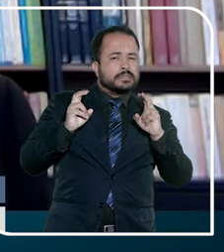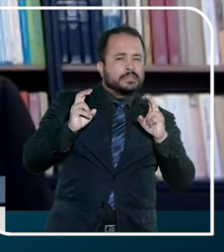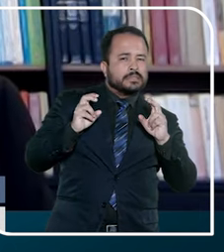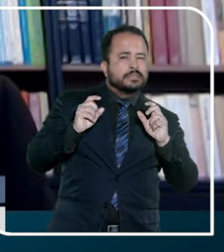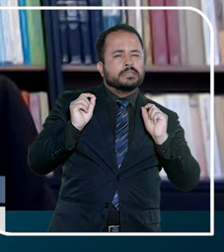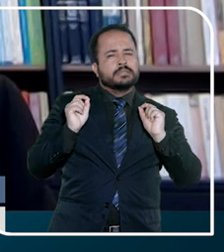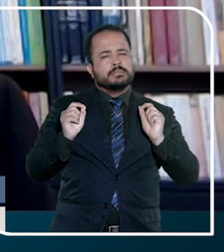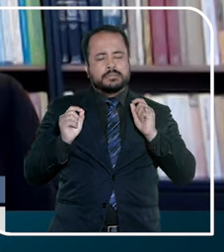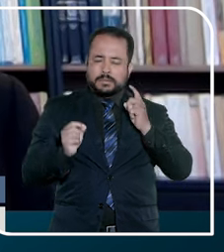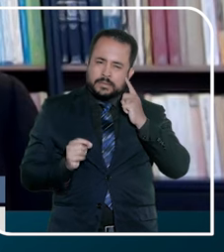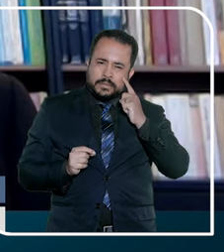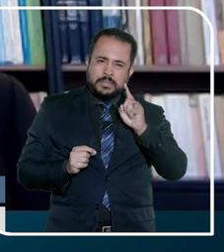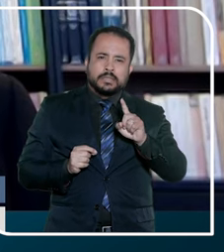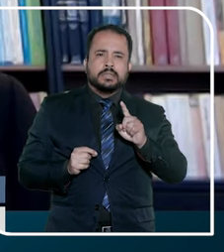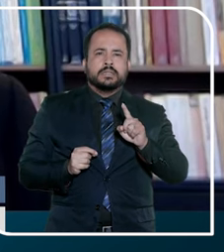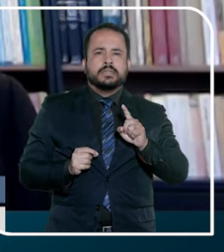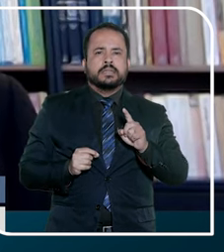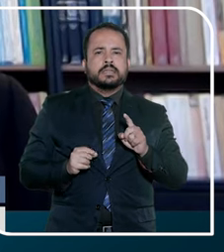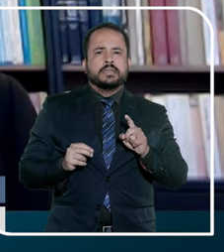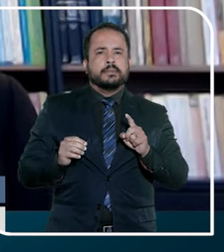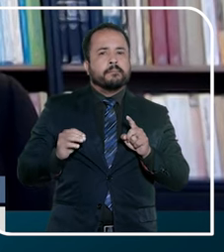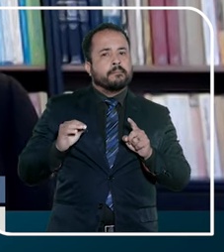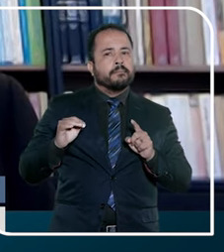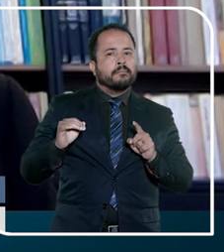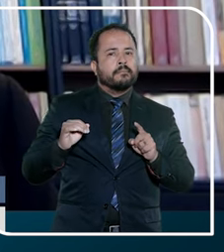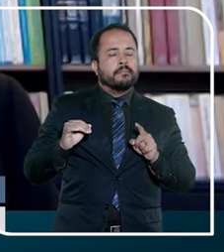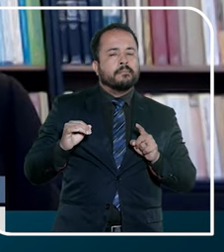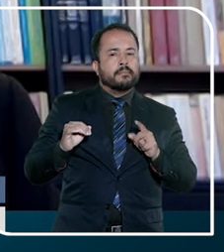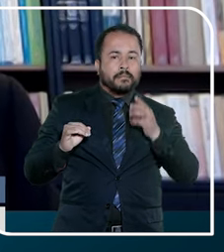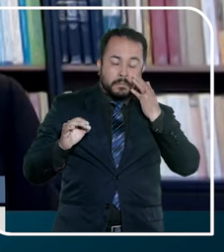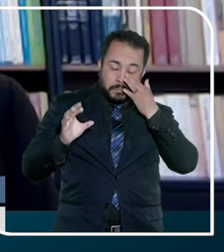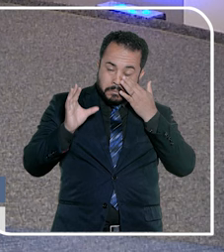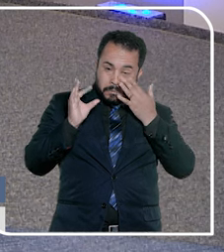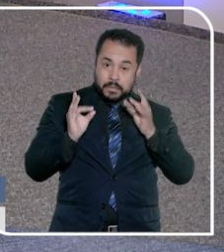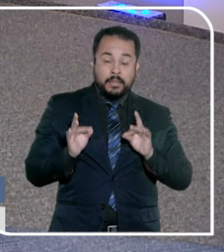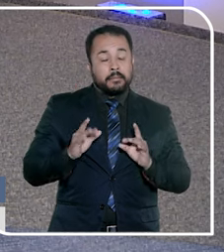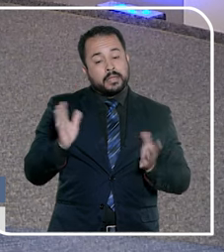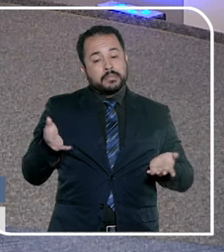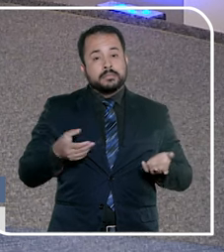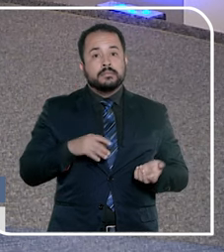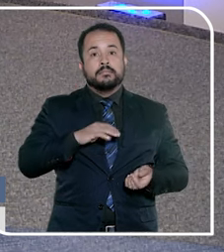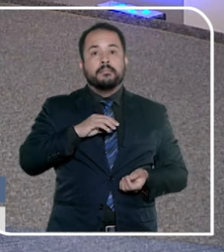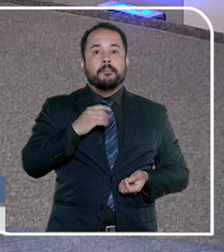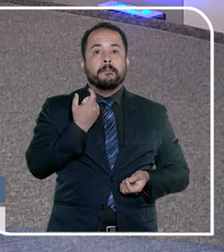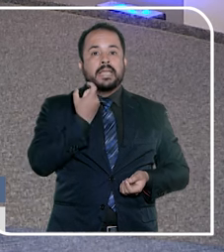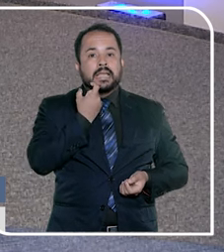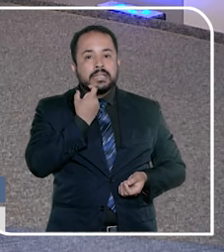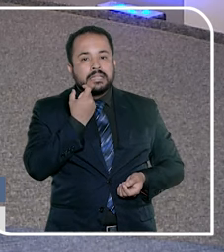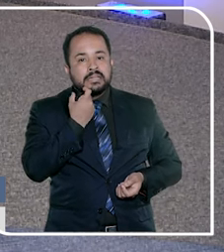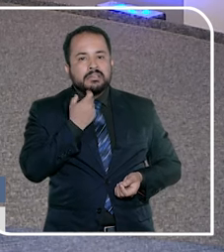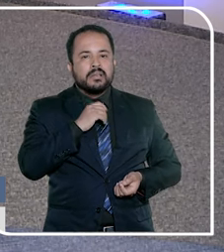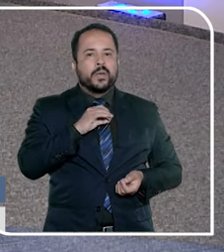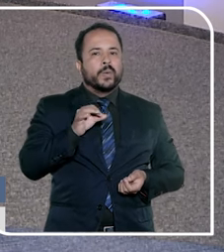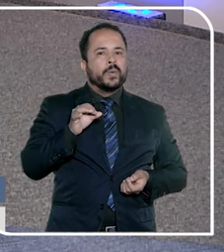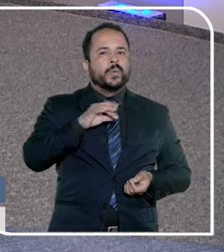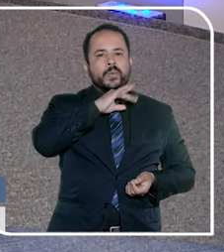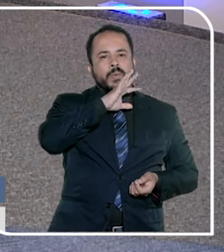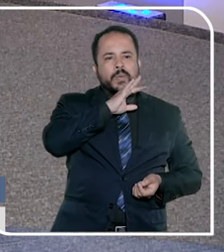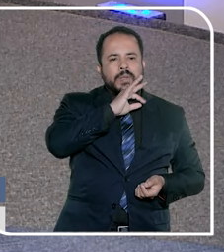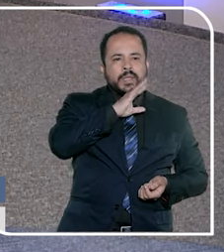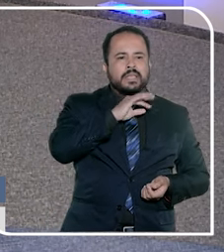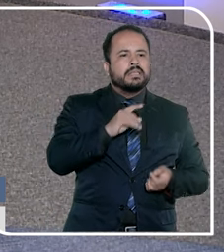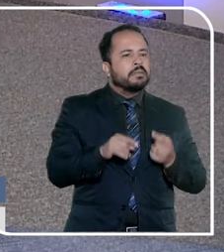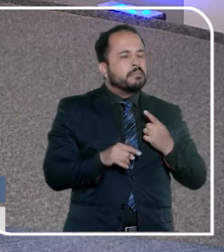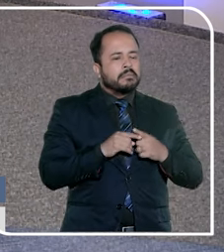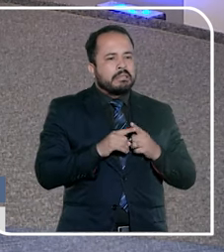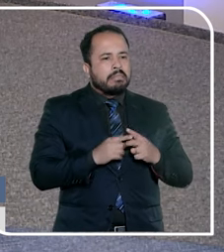falando de uma forma bem simples A pescaria foi muito rim esse trocadilho foi